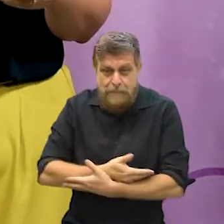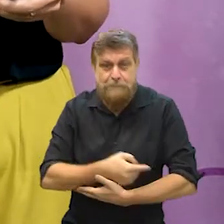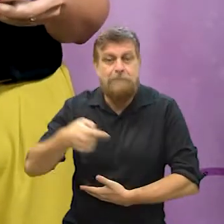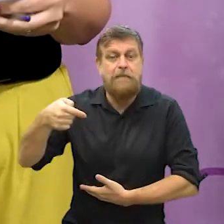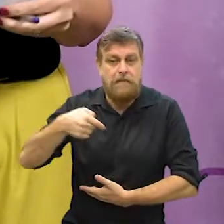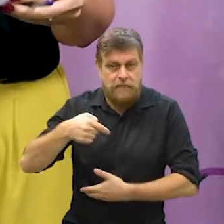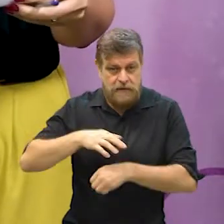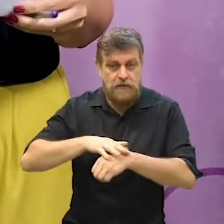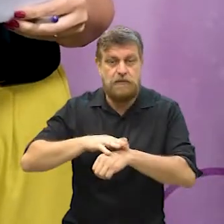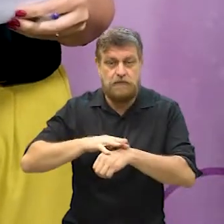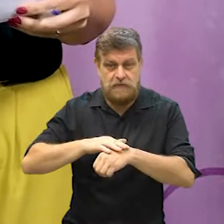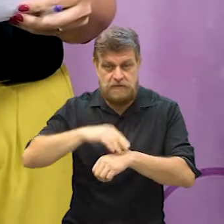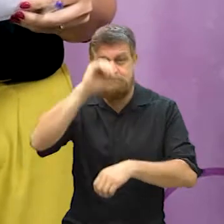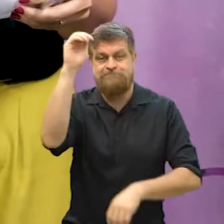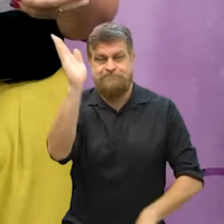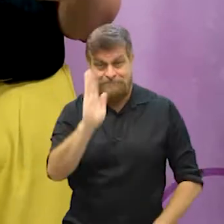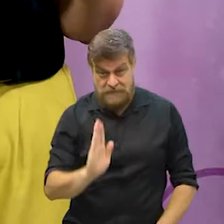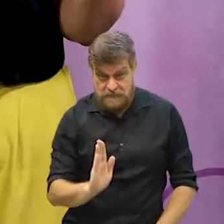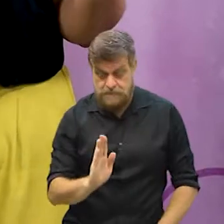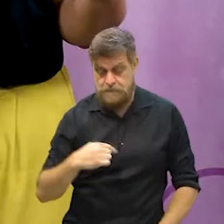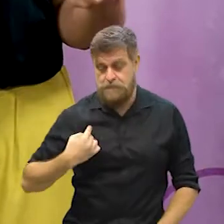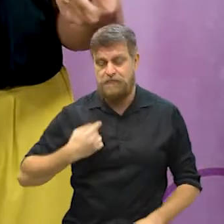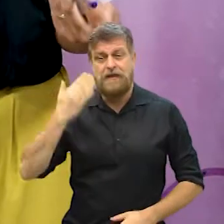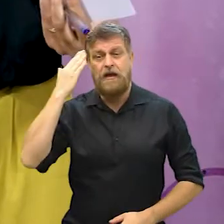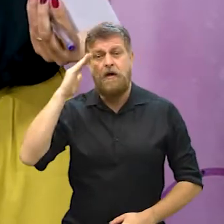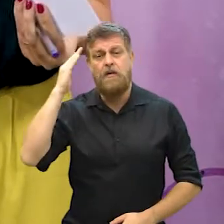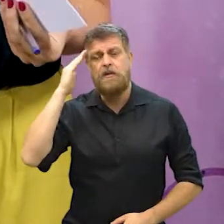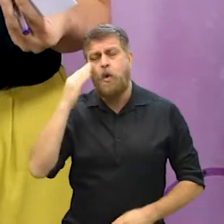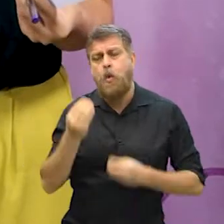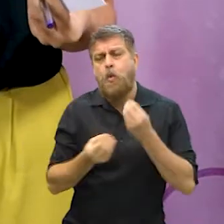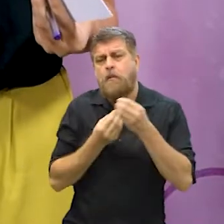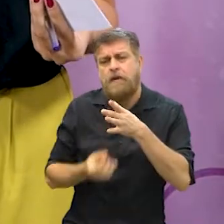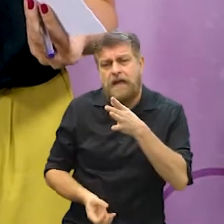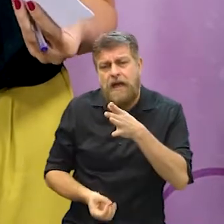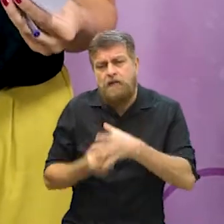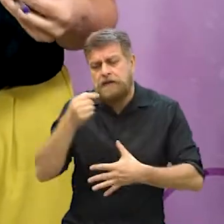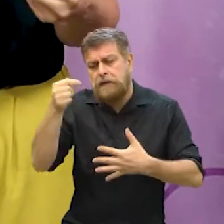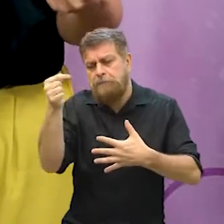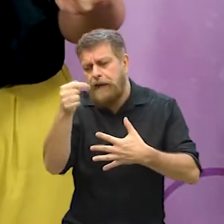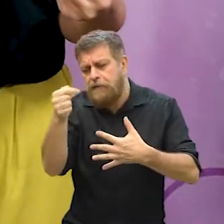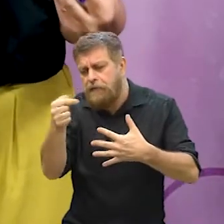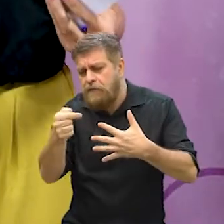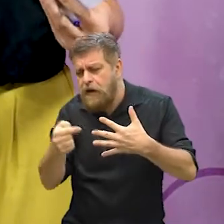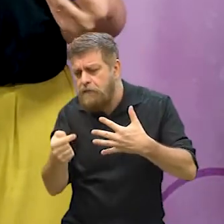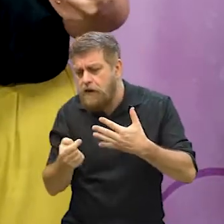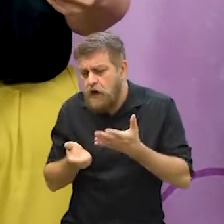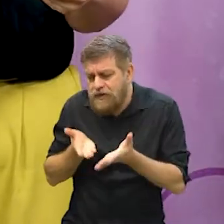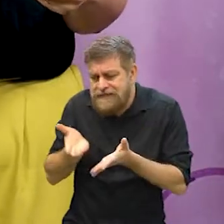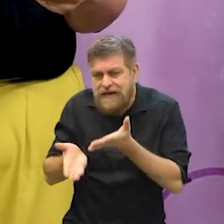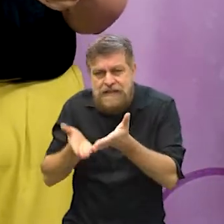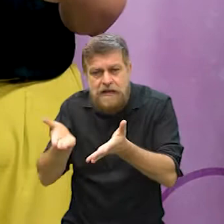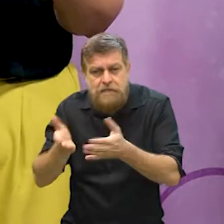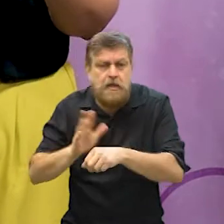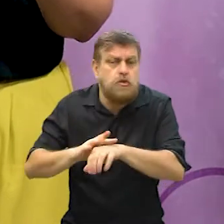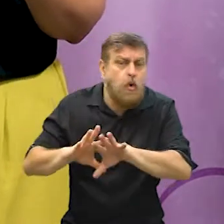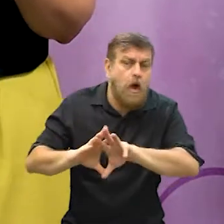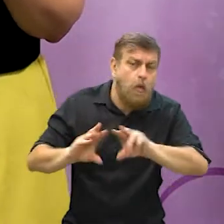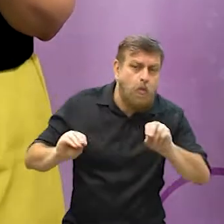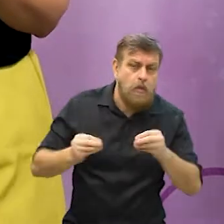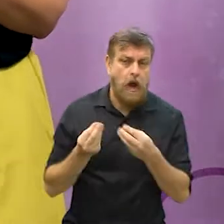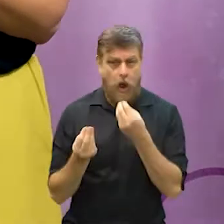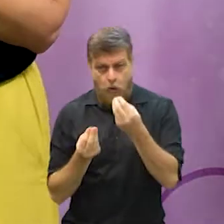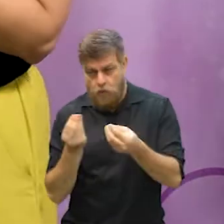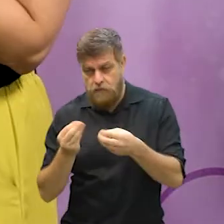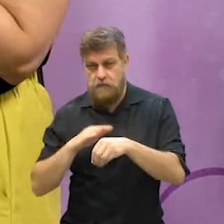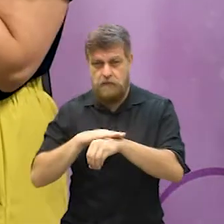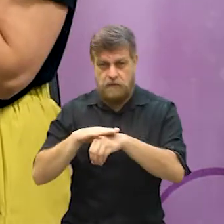no Brasil. Para a gente entender o que é, como surge os motivos, enfim, tratamento, se tem cura, eu